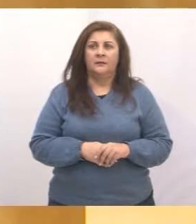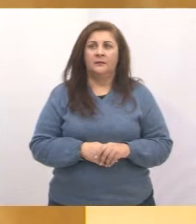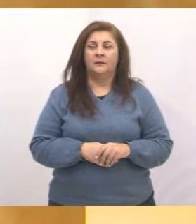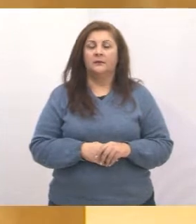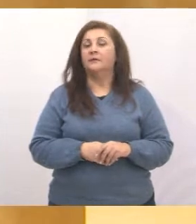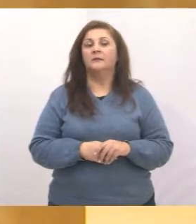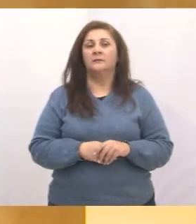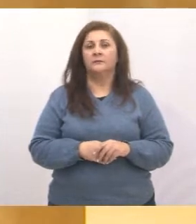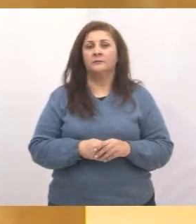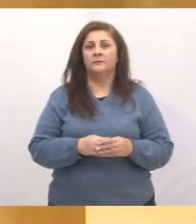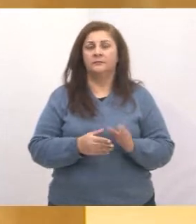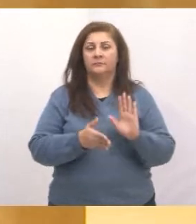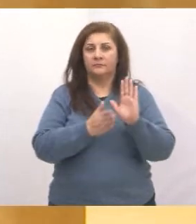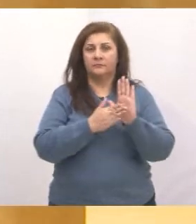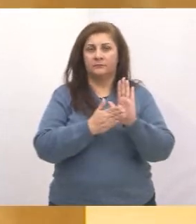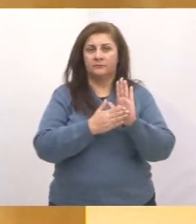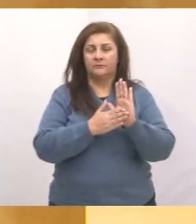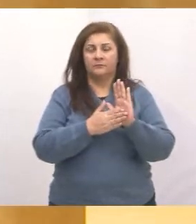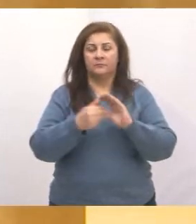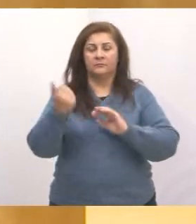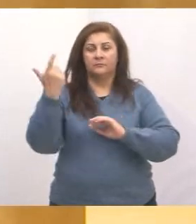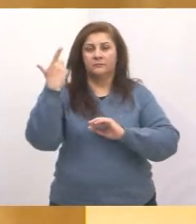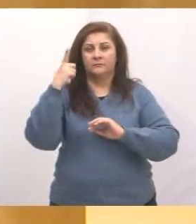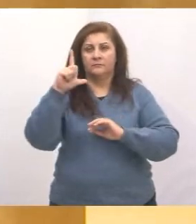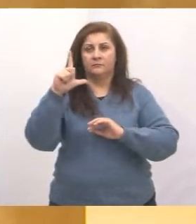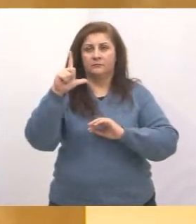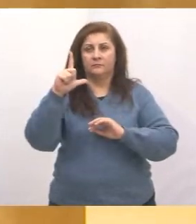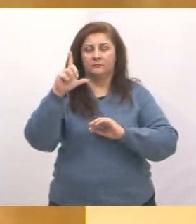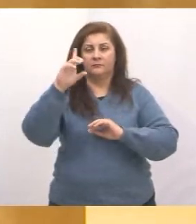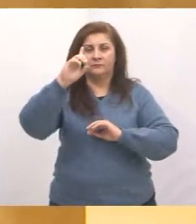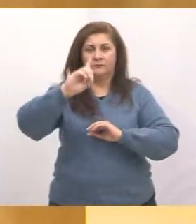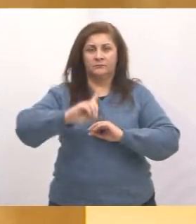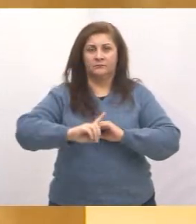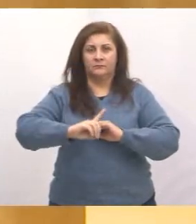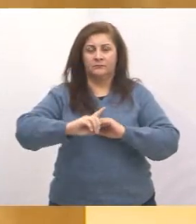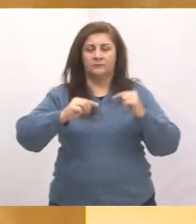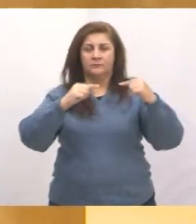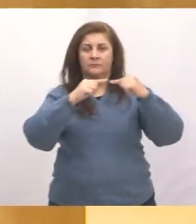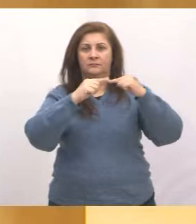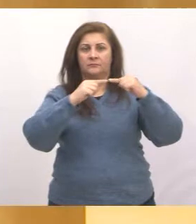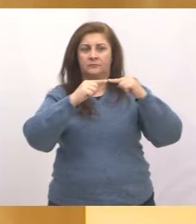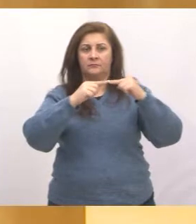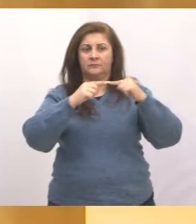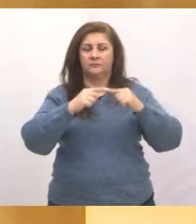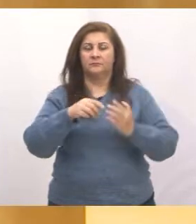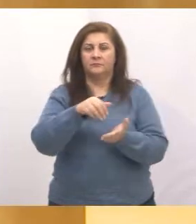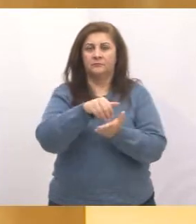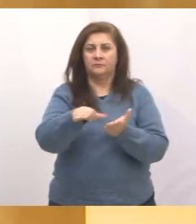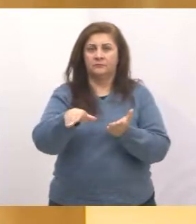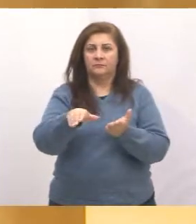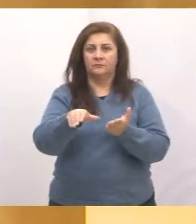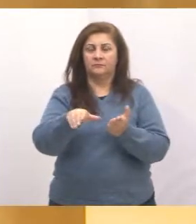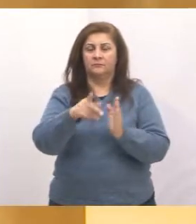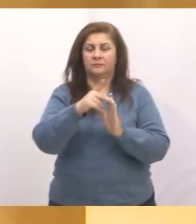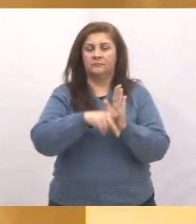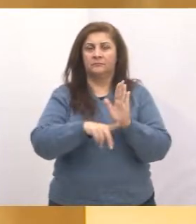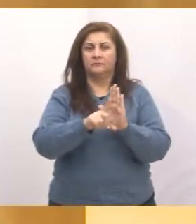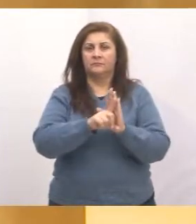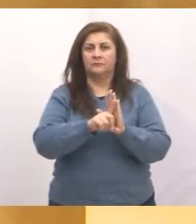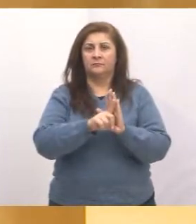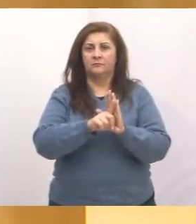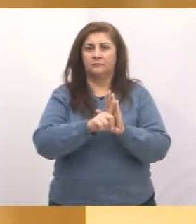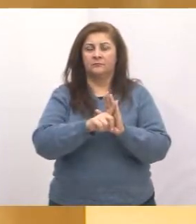a fim de que a proposta possa alcançar plenamente os seus direitos, seus objetivos, encaminhamos o projeto de lei